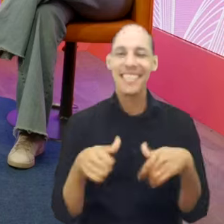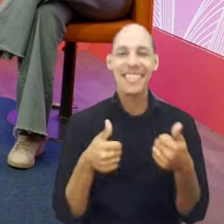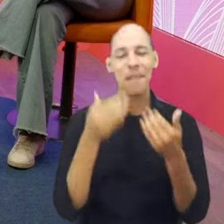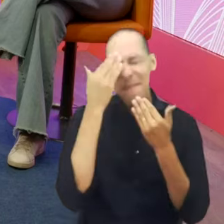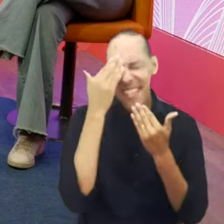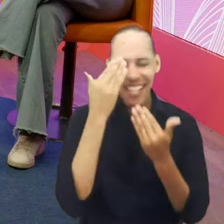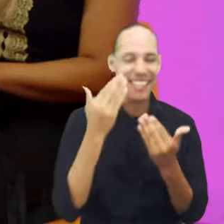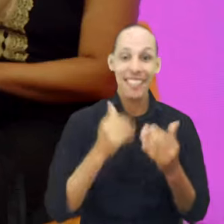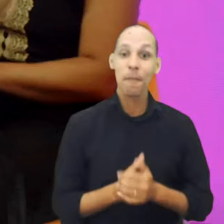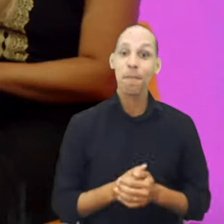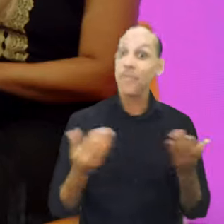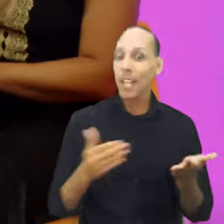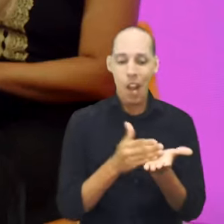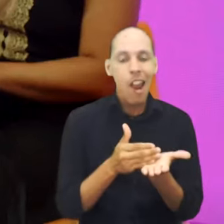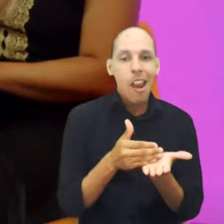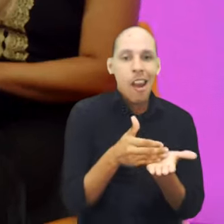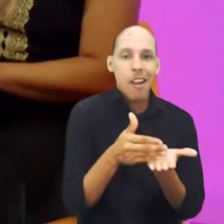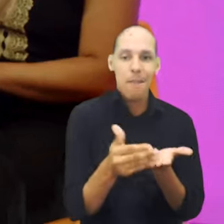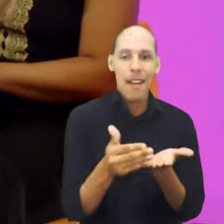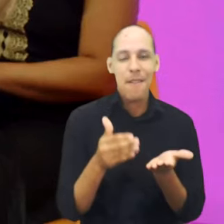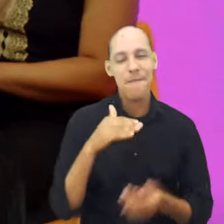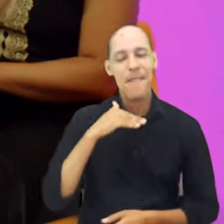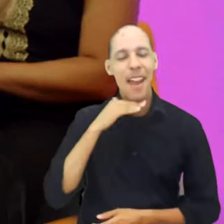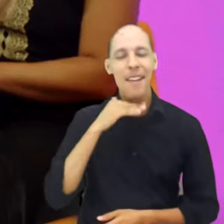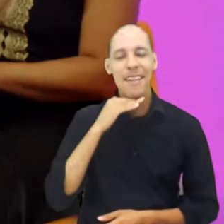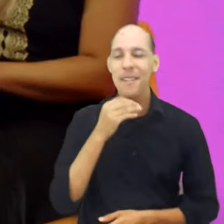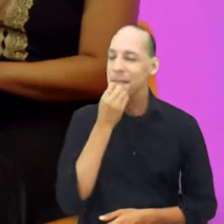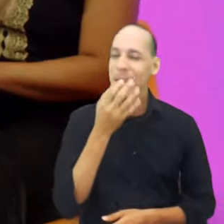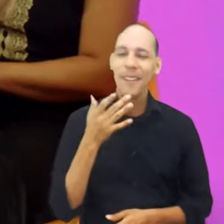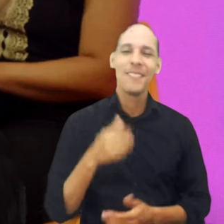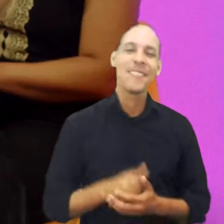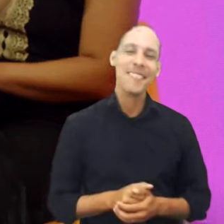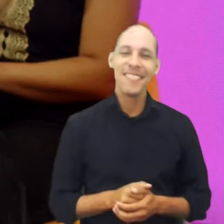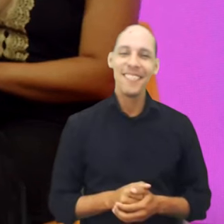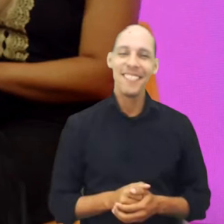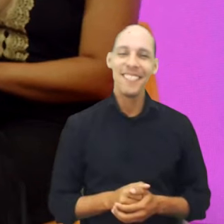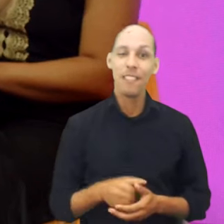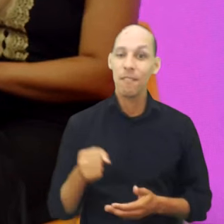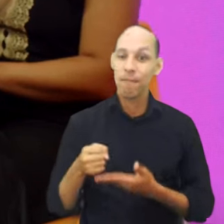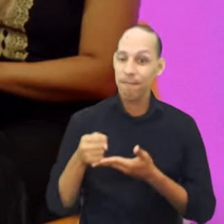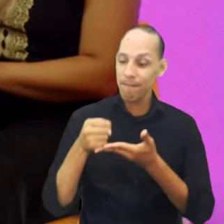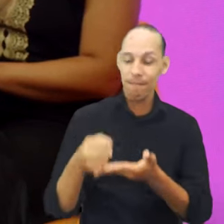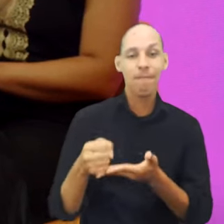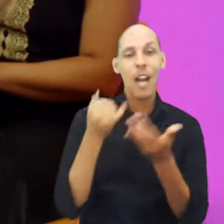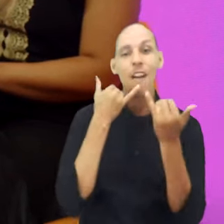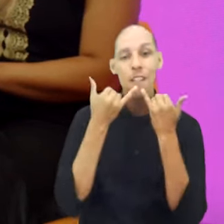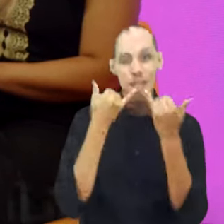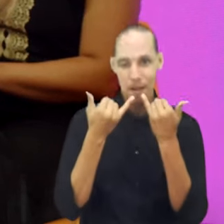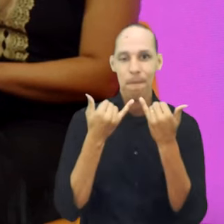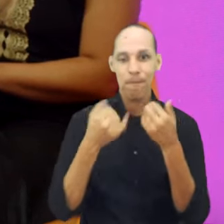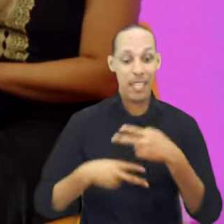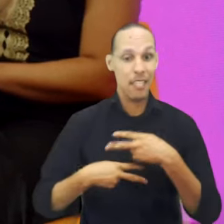agradeço demais. E para a gente já começar esse bate-papo gostoso, nós trouxemos aqui alguns dados, né? Então, tem uma